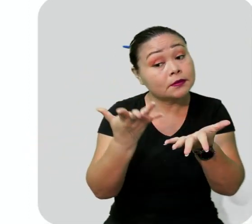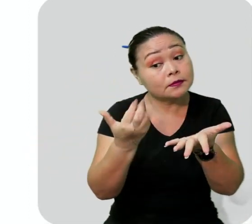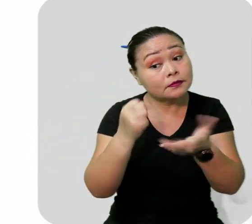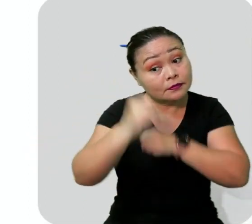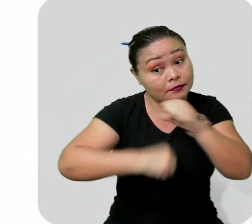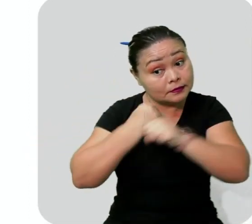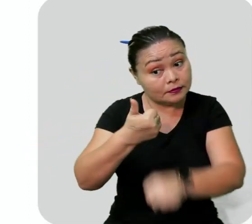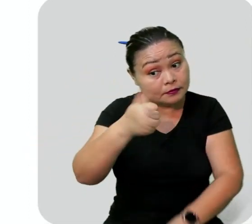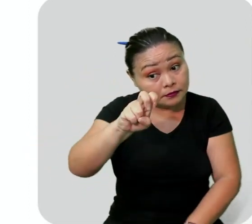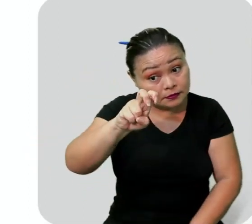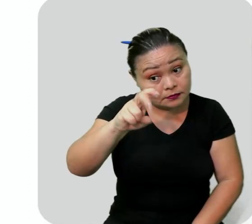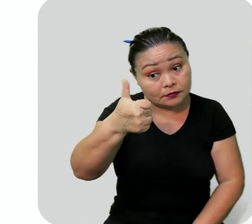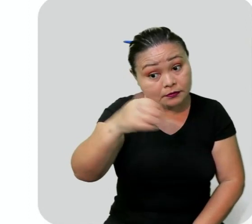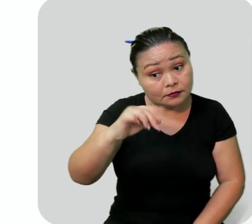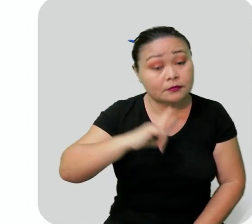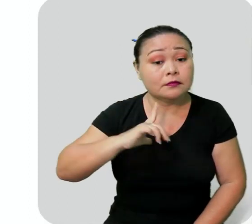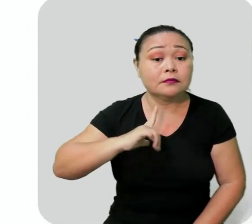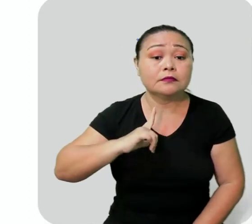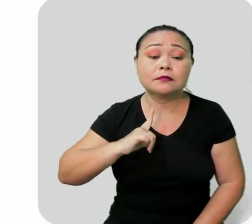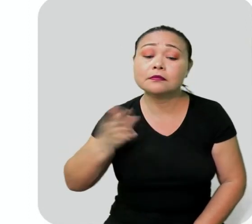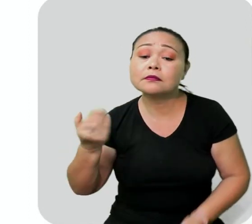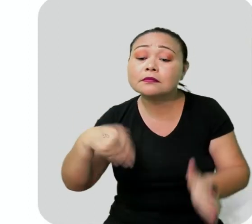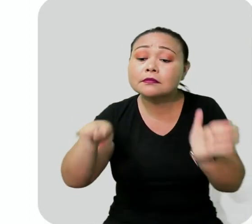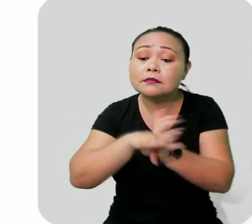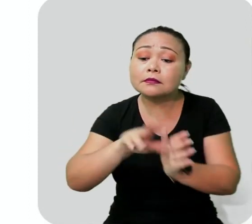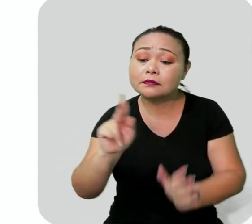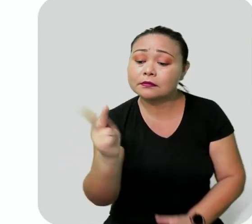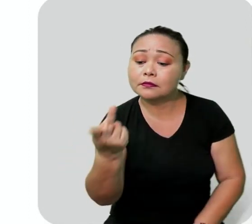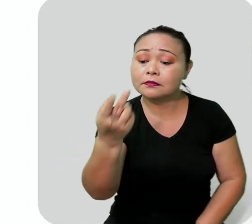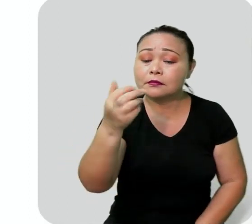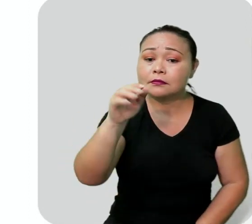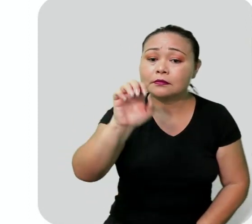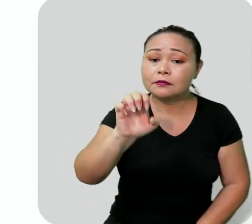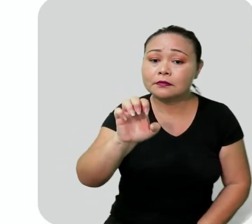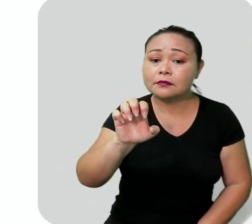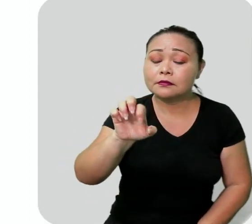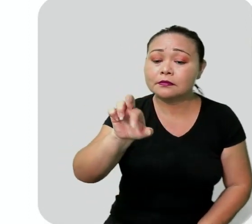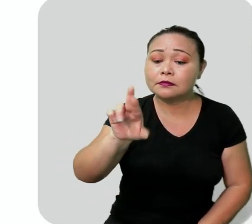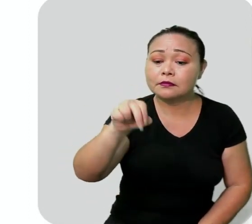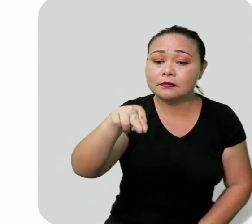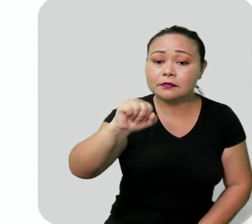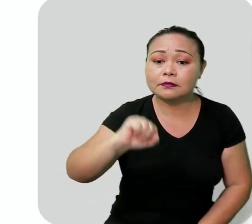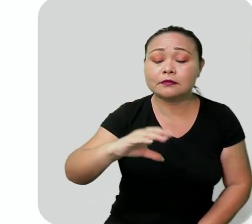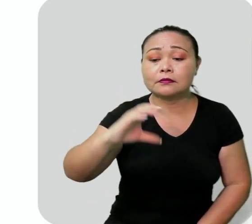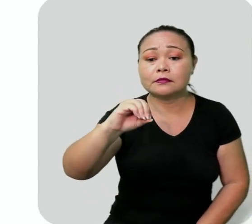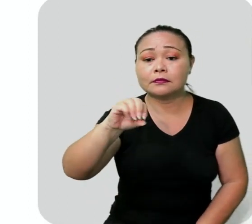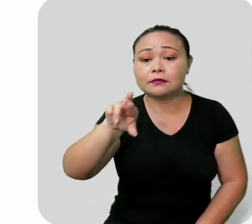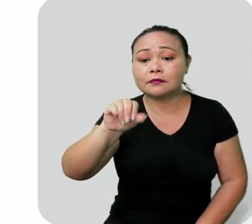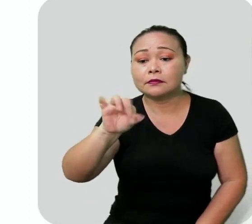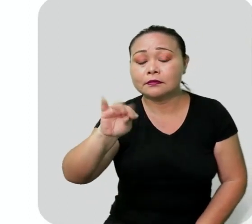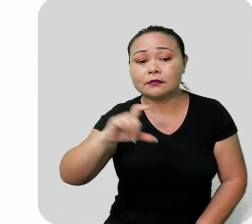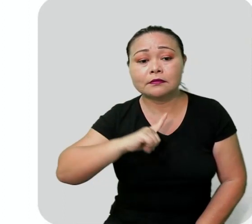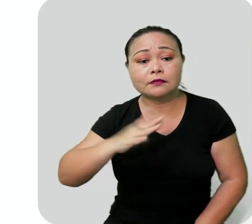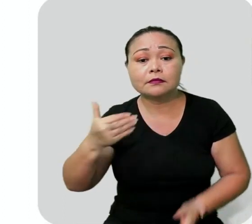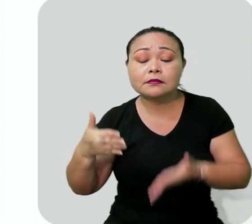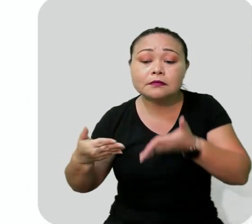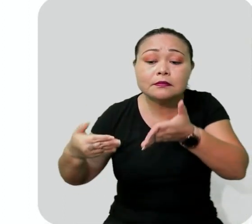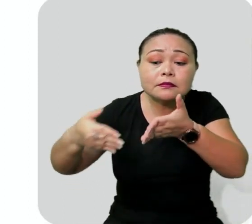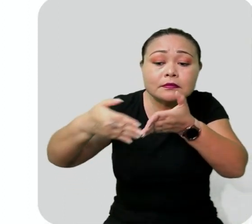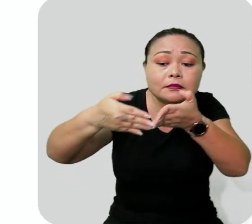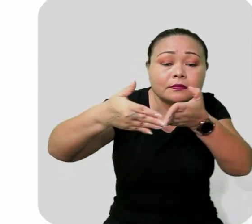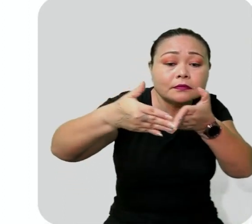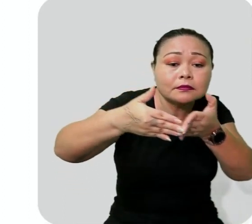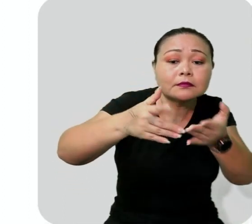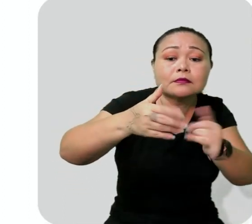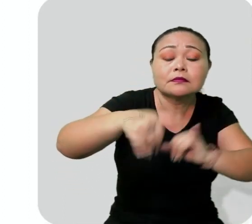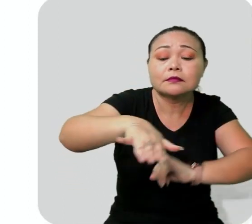certo? Pelo espanhol Hernán Cortés, que desembarcou na península de Yucatán. Beleza?